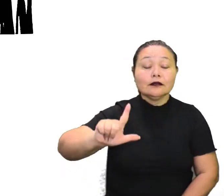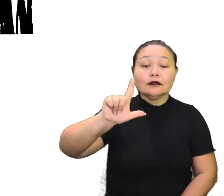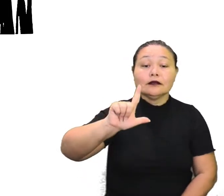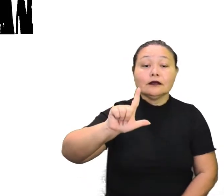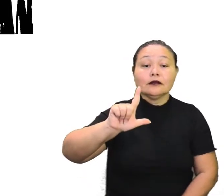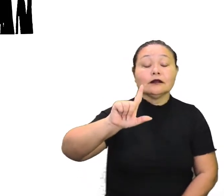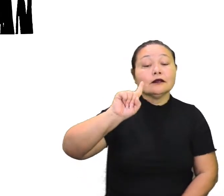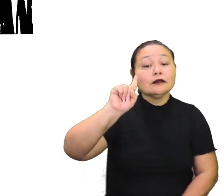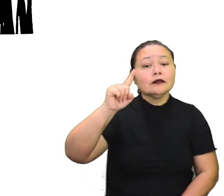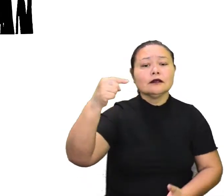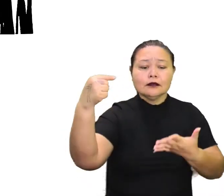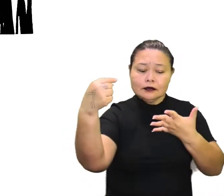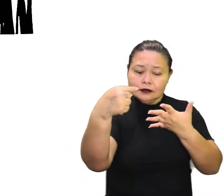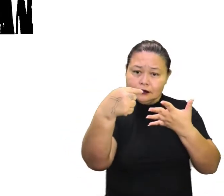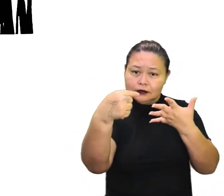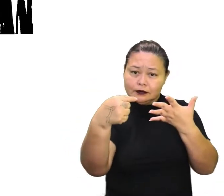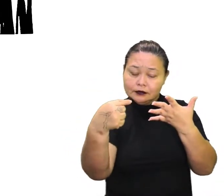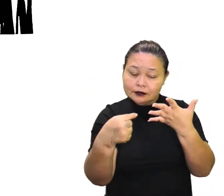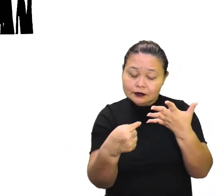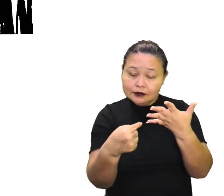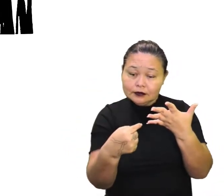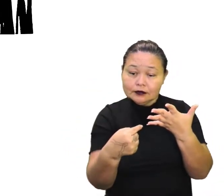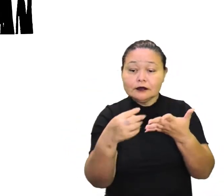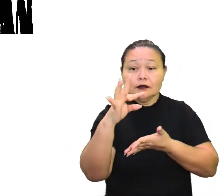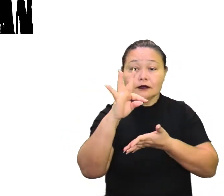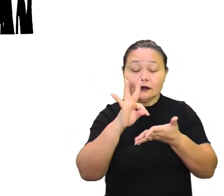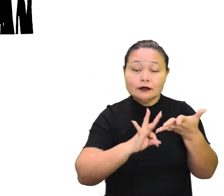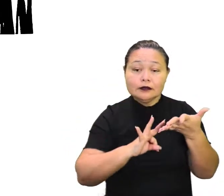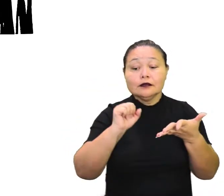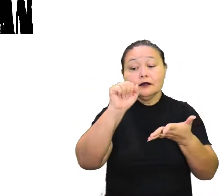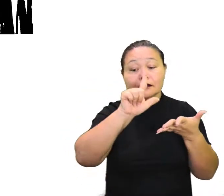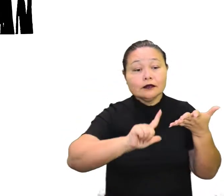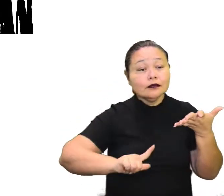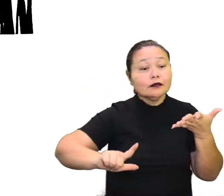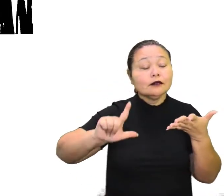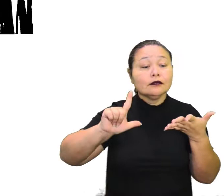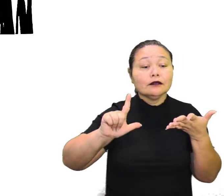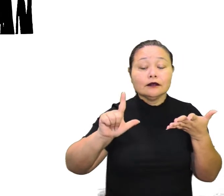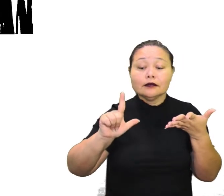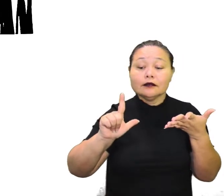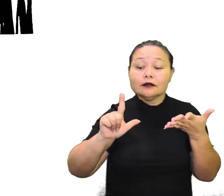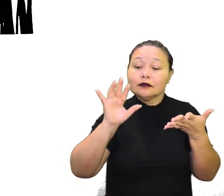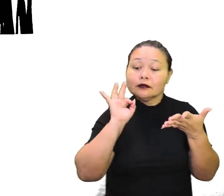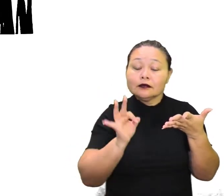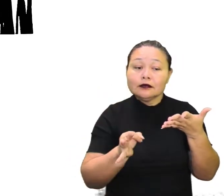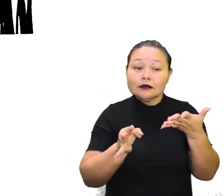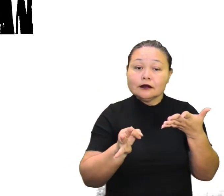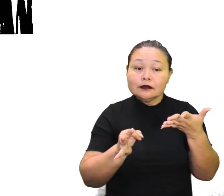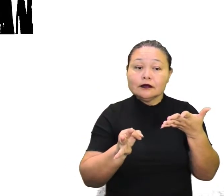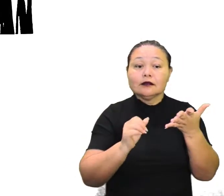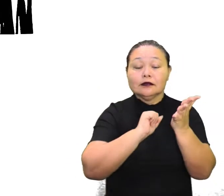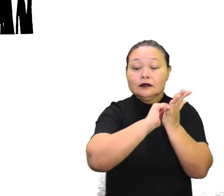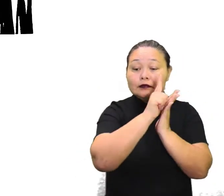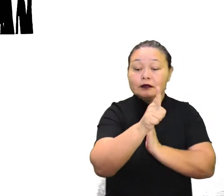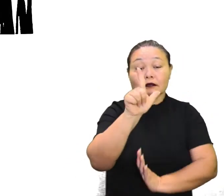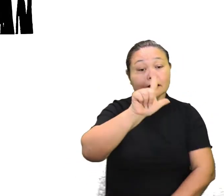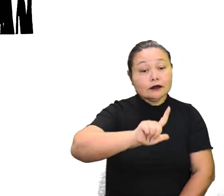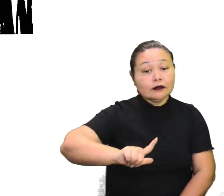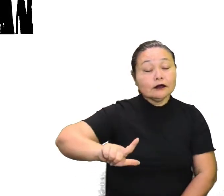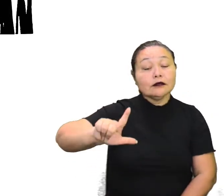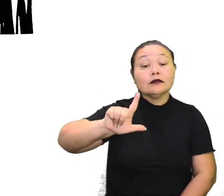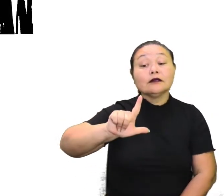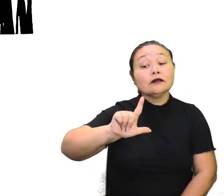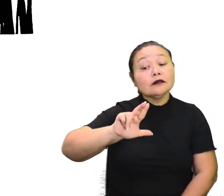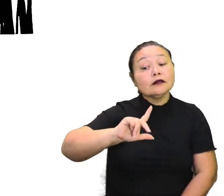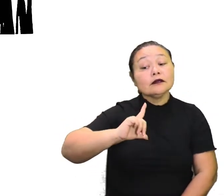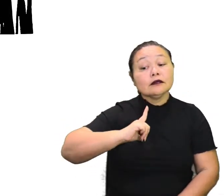literários são categoria dos textos literários, certo? Gêneros literários